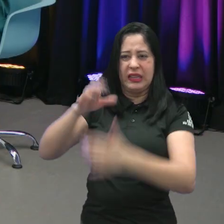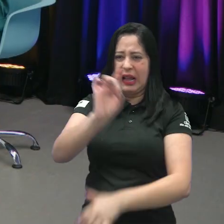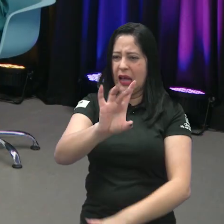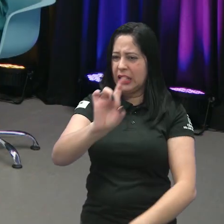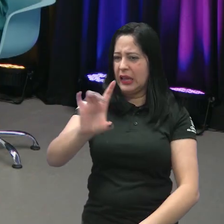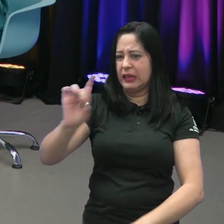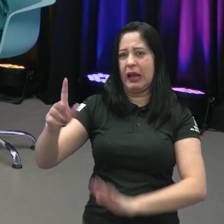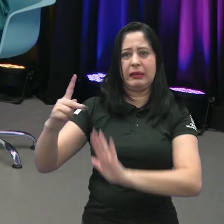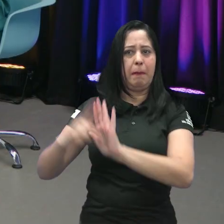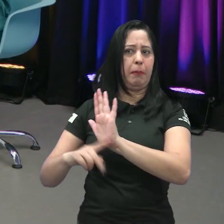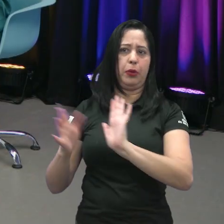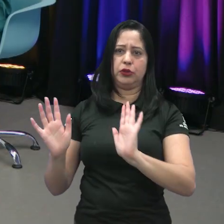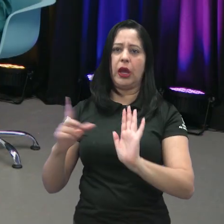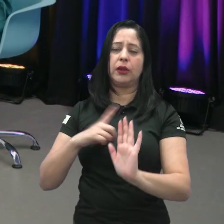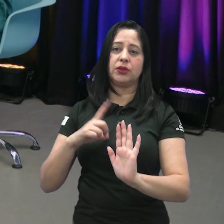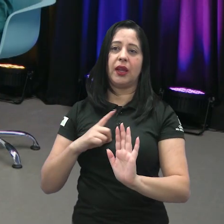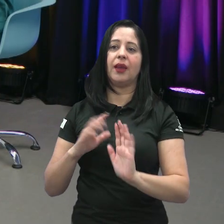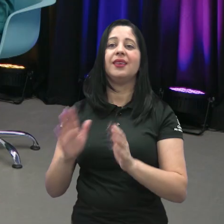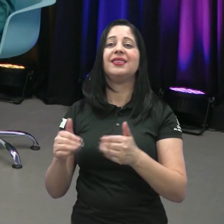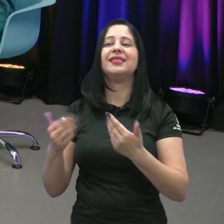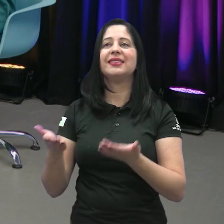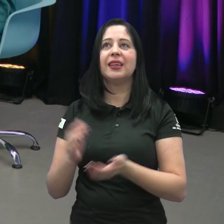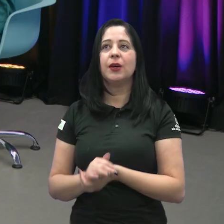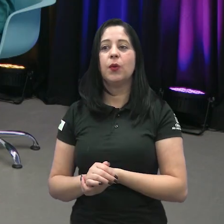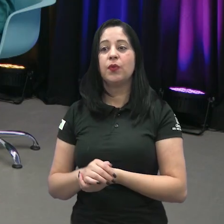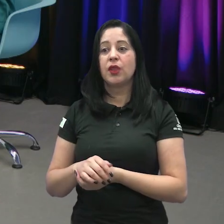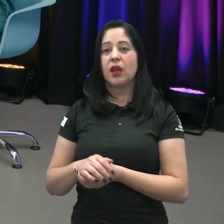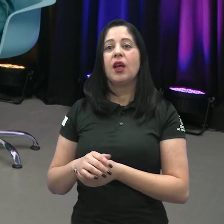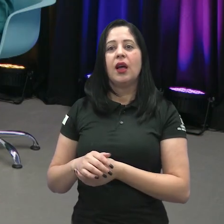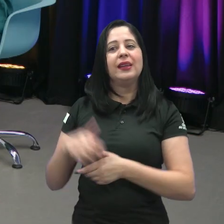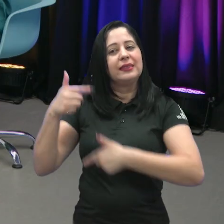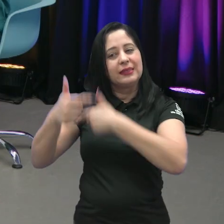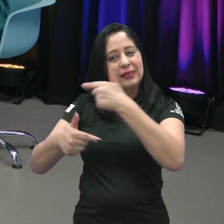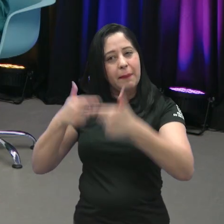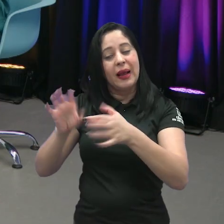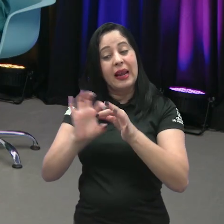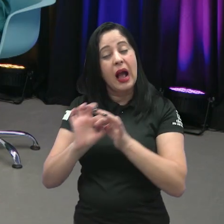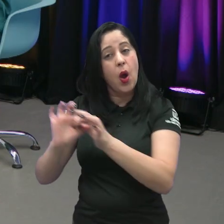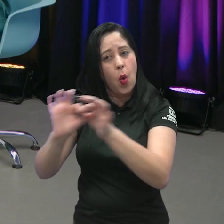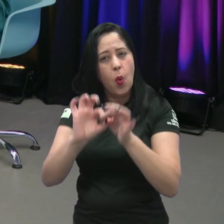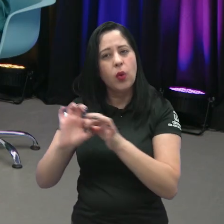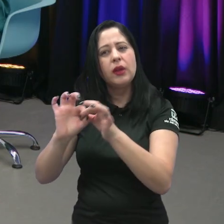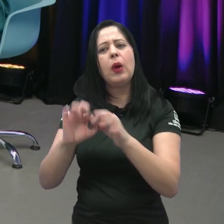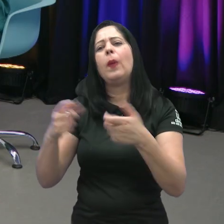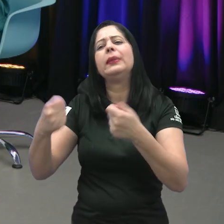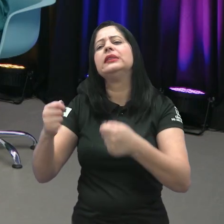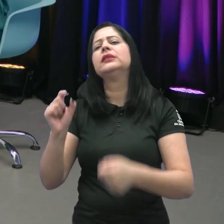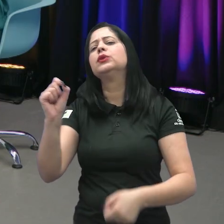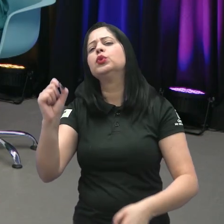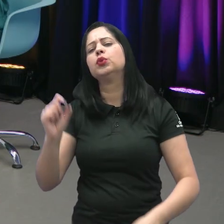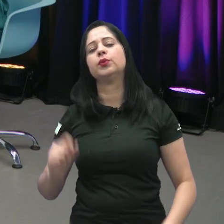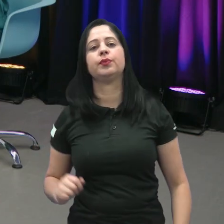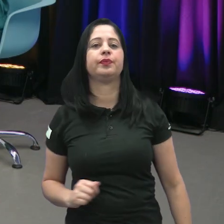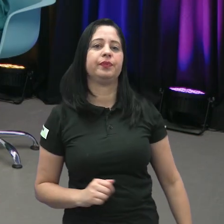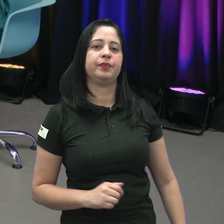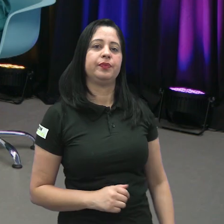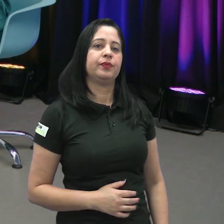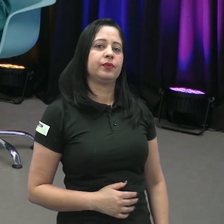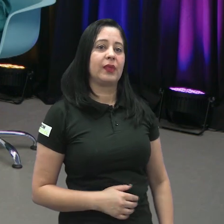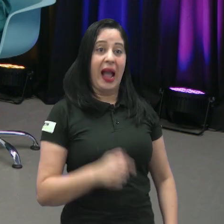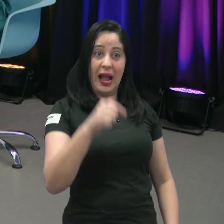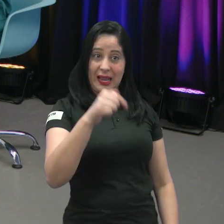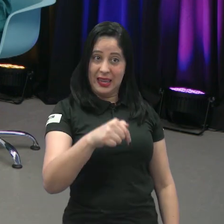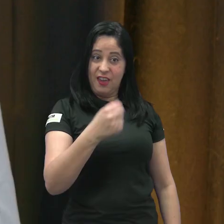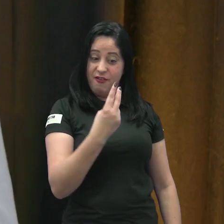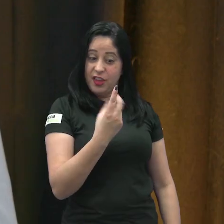seu projeto. O que você acha que é primordial para que todos consigam trabalhar em comum acordo aí?